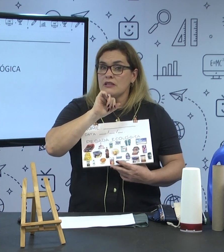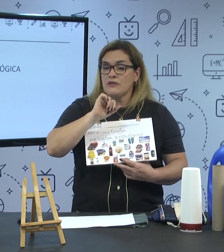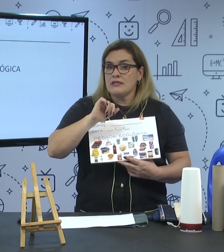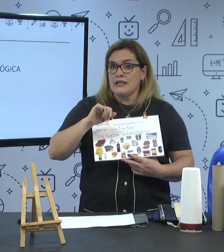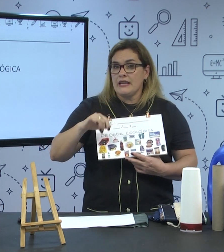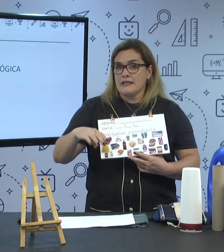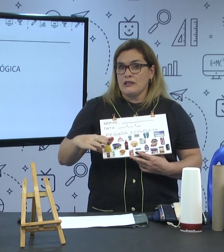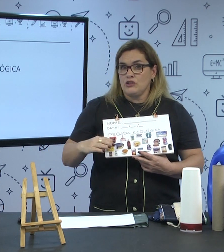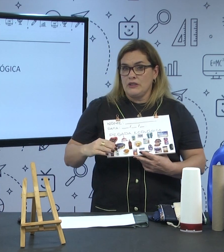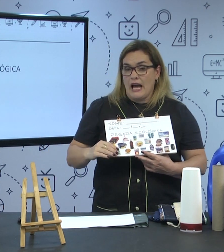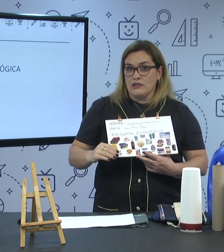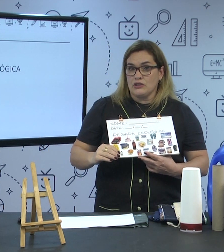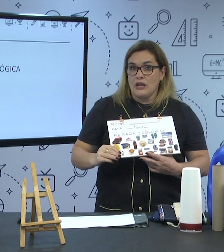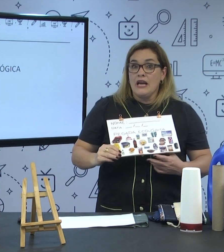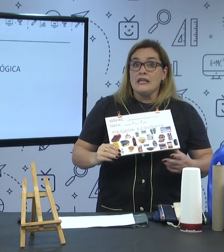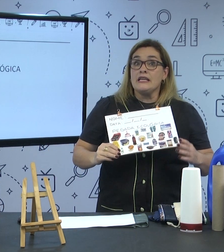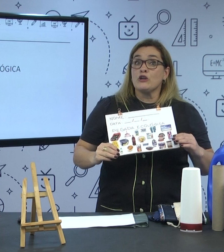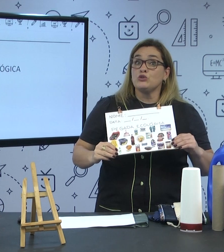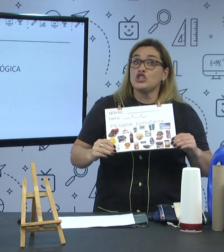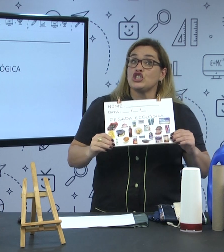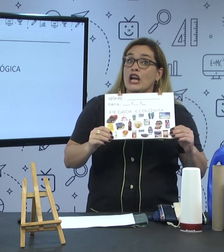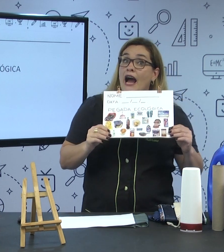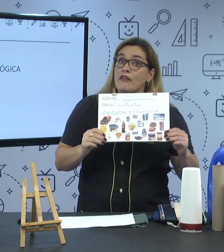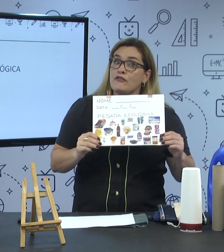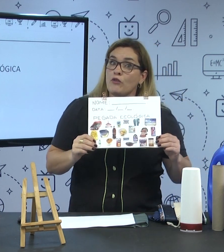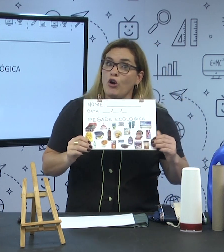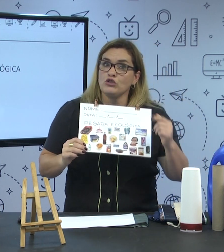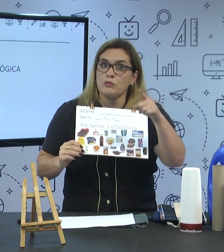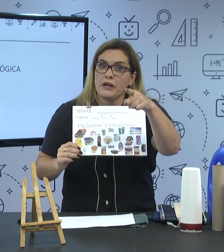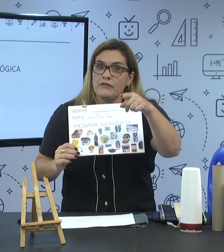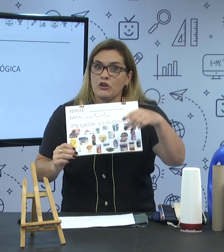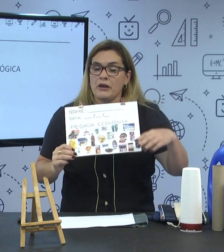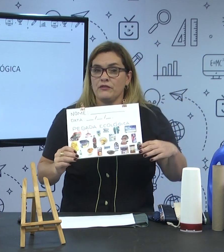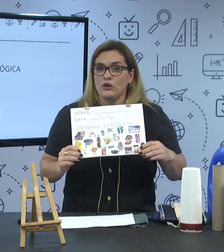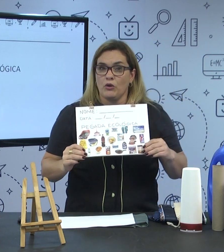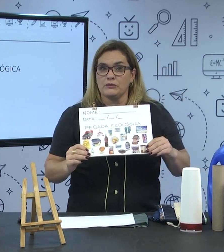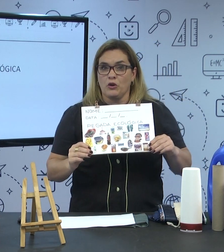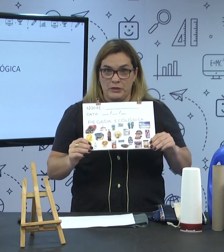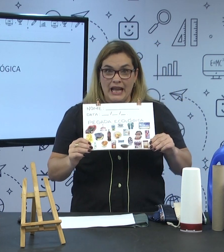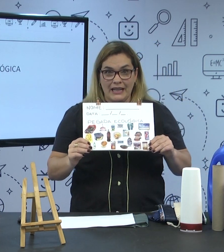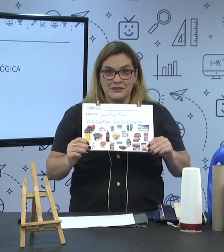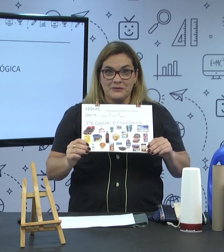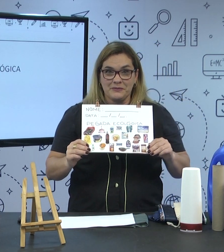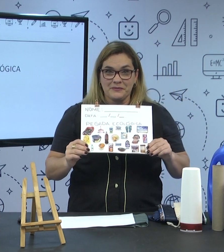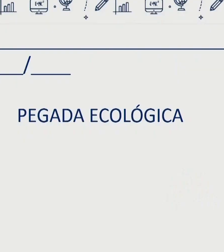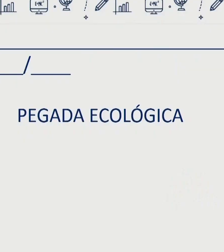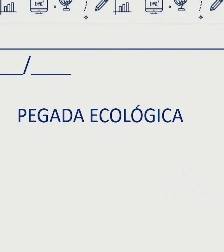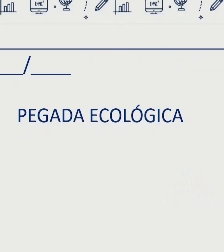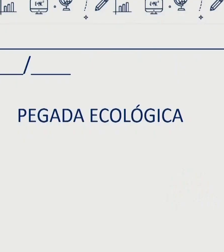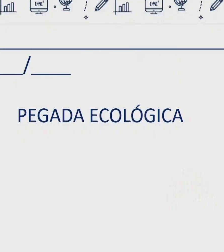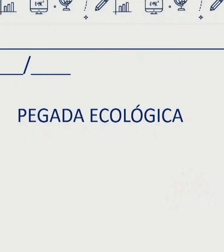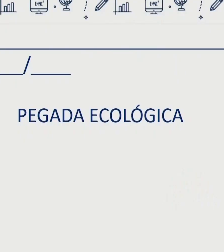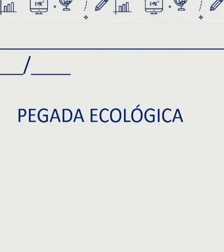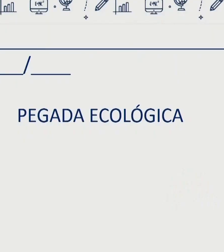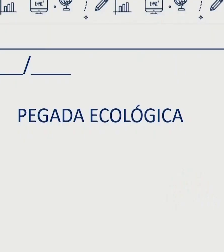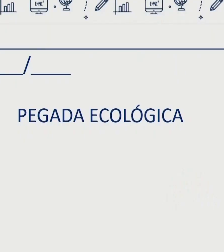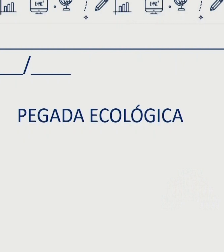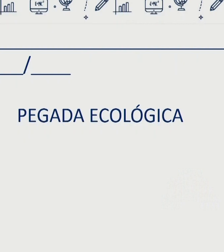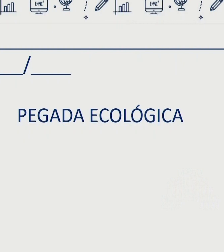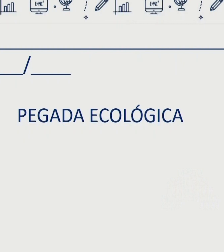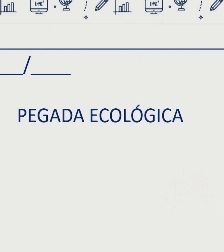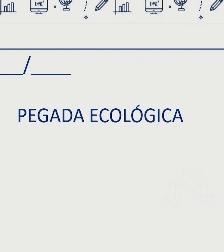para vocês fazerem essa atividade. E eu já volto para ver como é que ficou. Combinado?